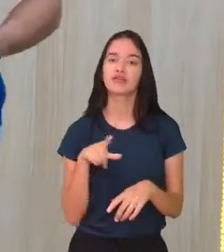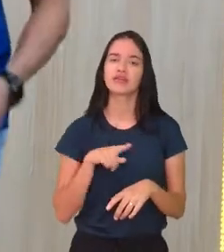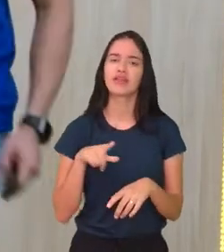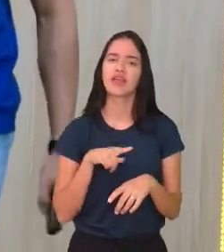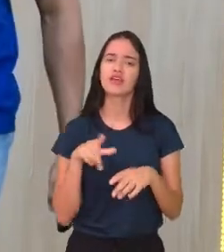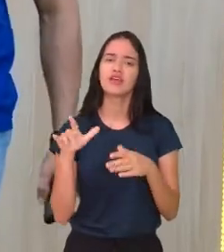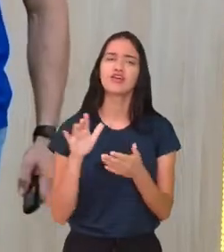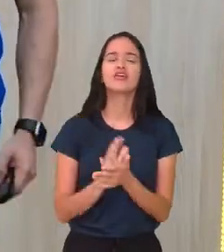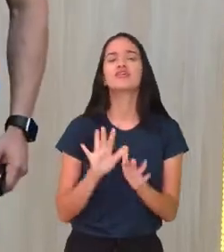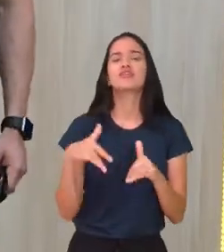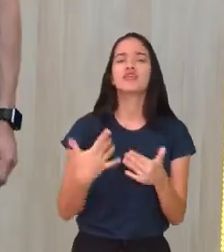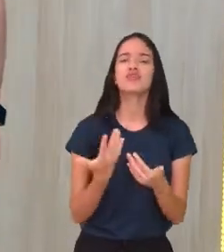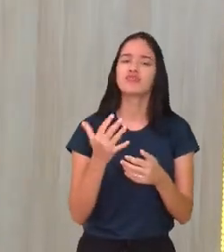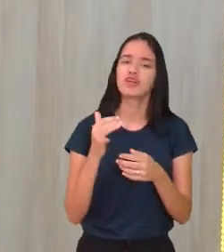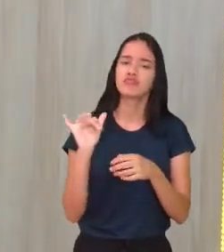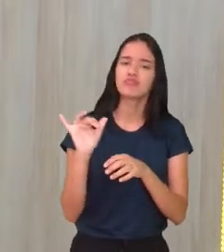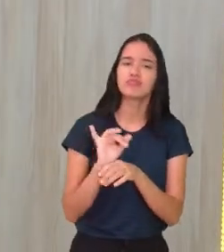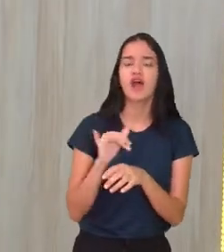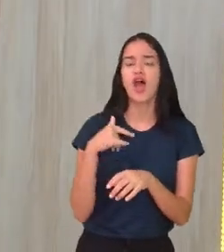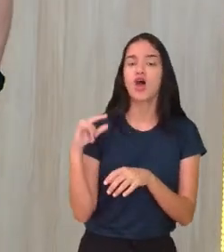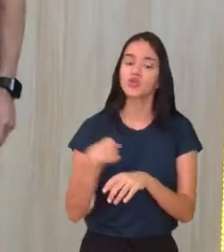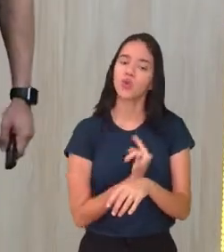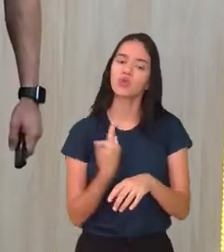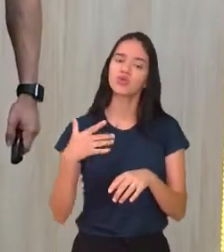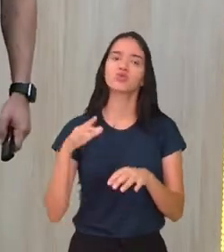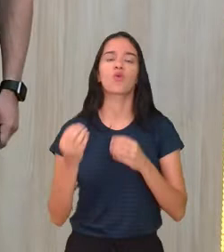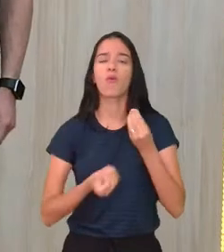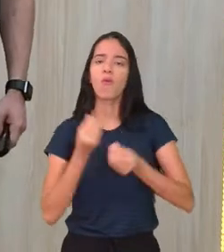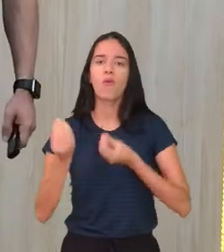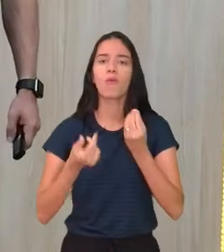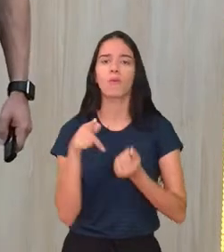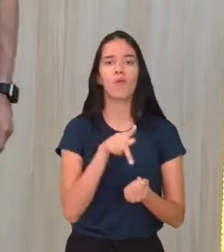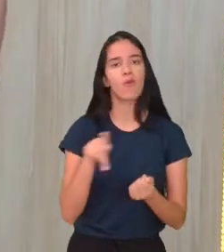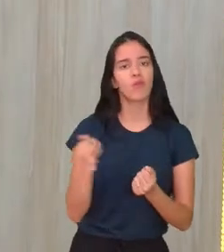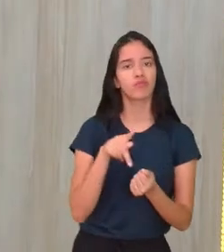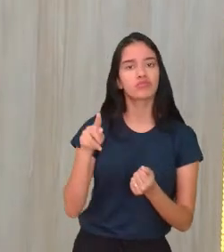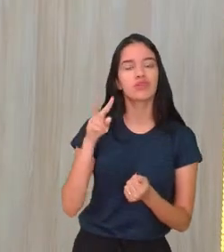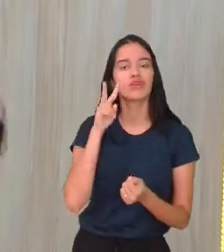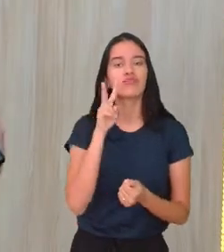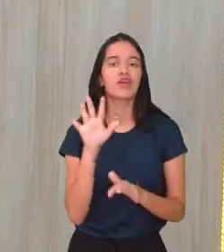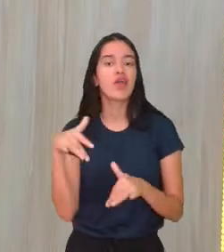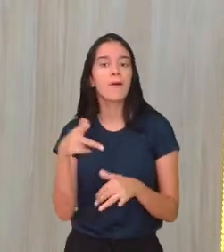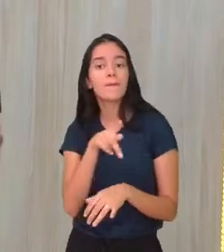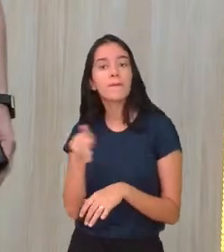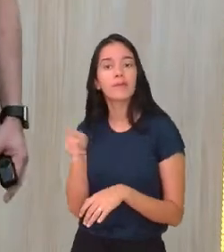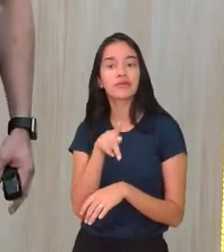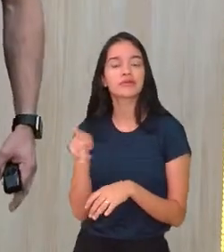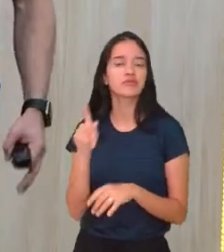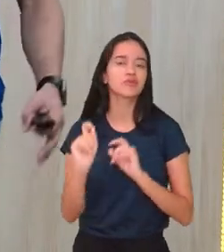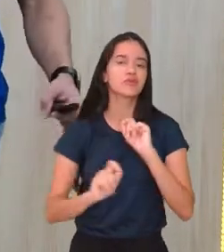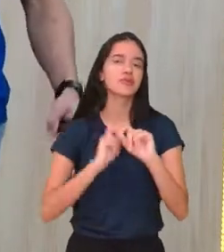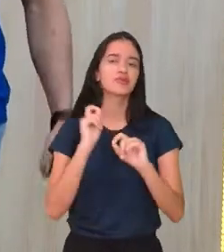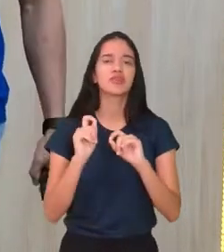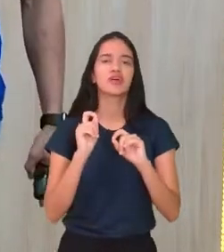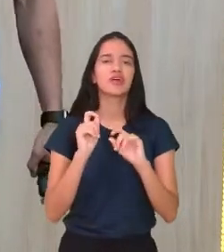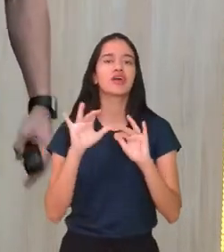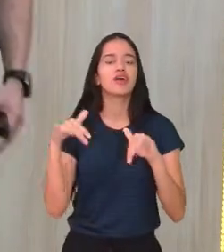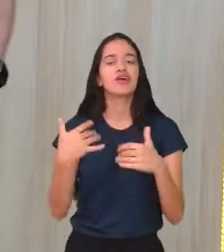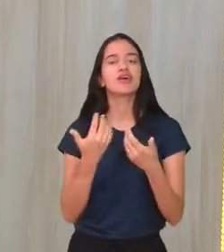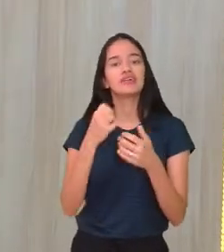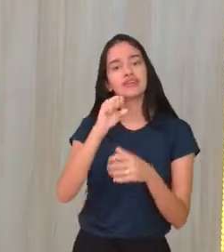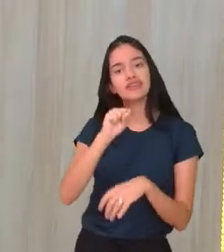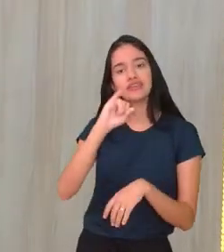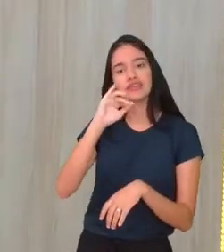Tem várias possibilidades, né? A gente, como professor, a gente sempre vê aí, tipo, a professora estava dando aula de